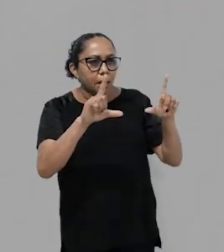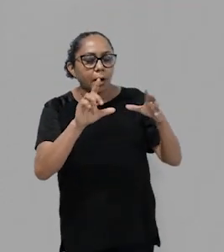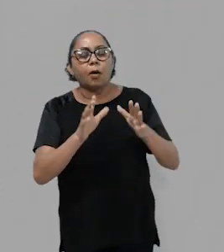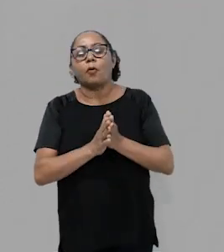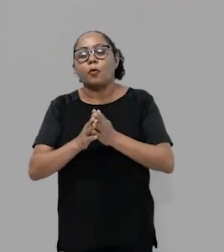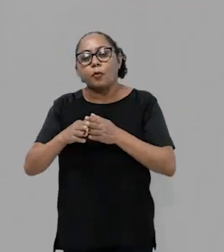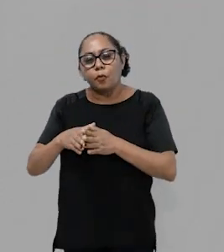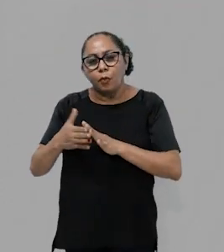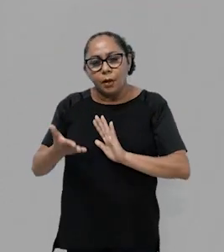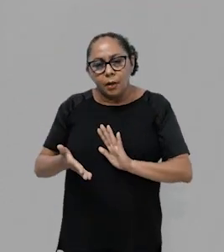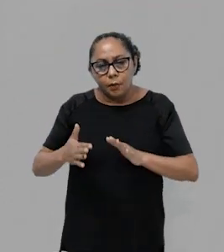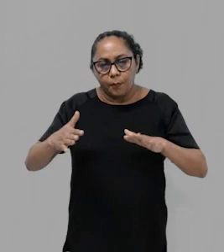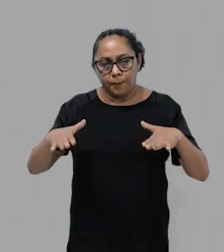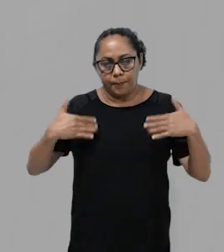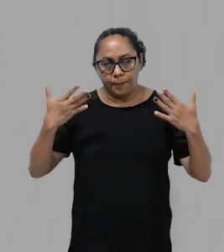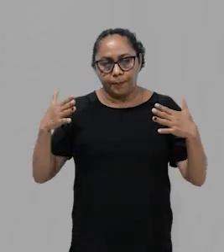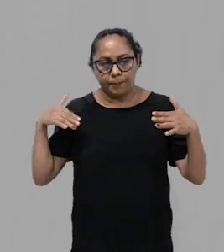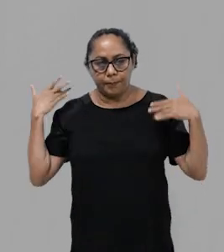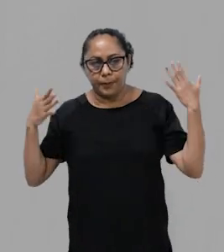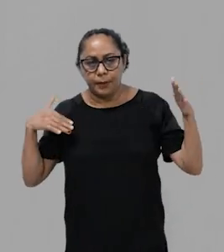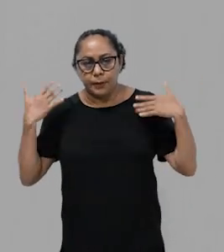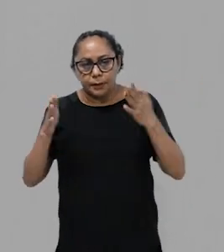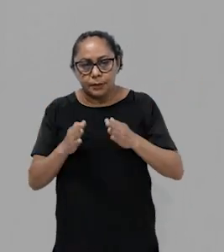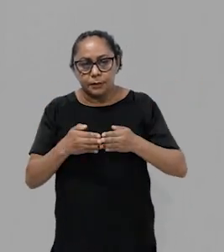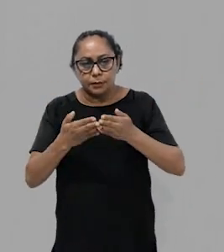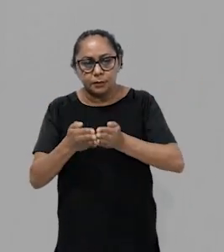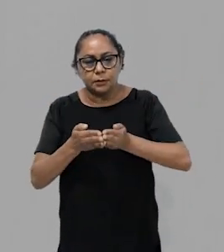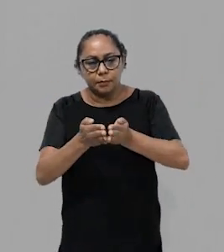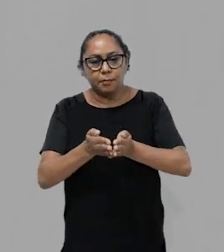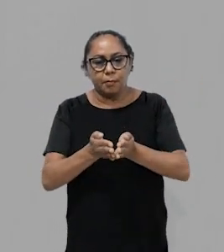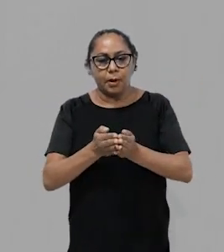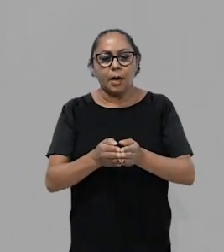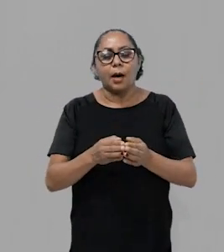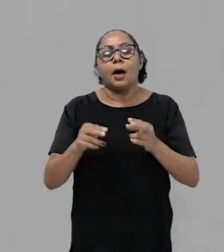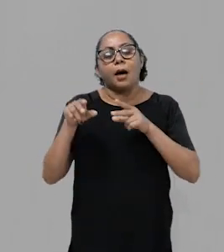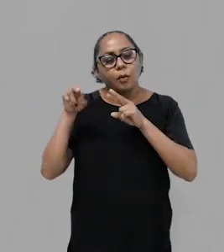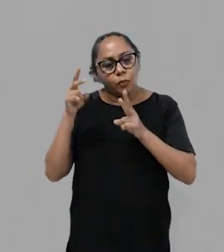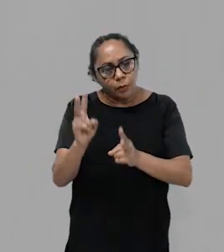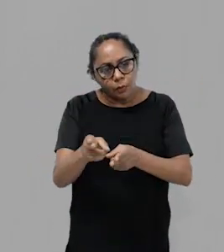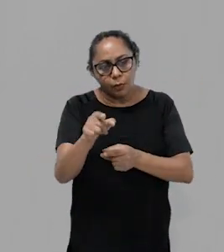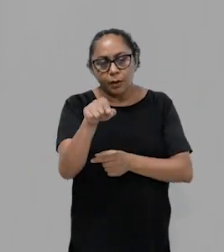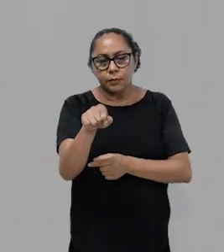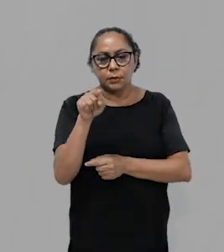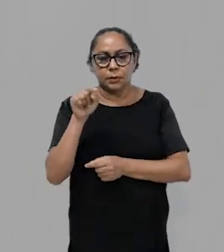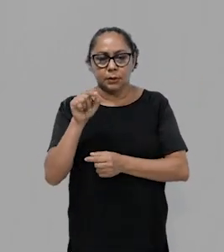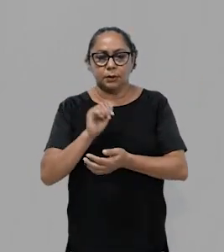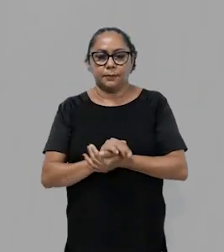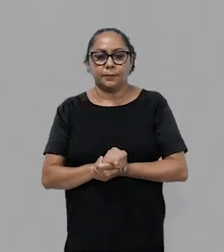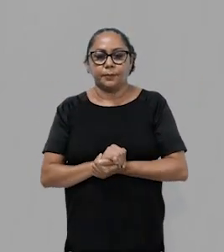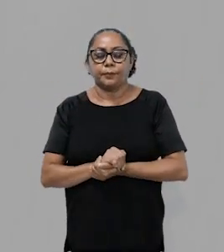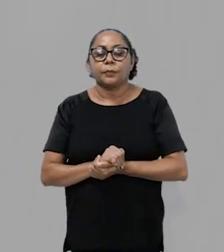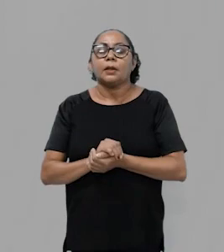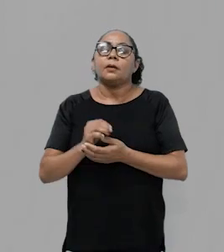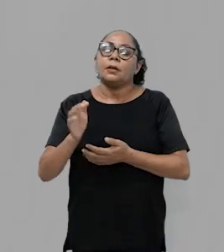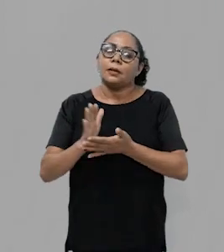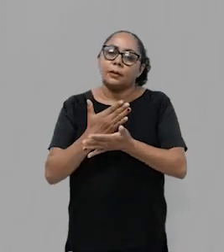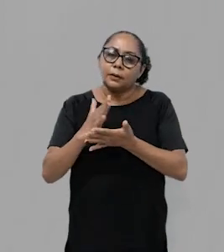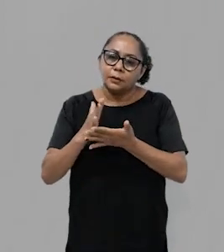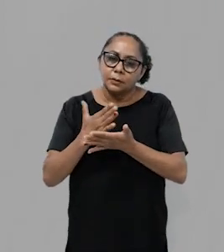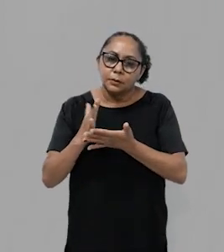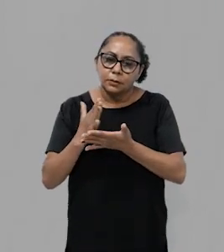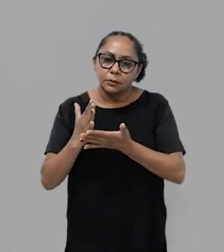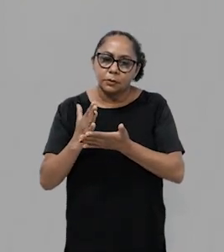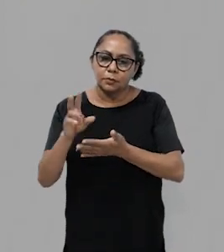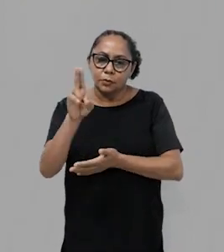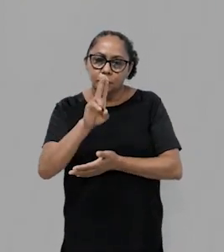aqui, ó. Isso é a obra dele. Então ele vai buscar na natureza, no litoral, principalmente essa beleza, e ao invés de utilizar a